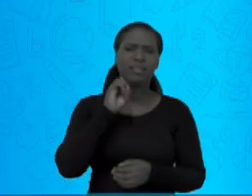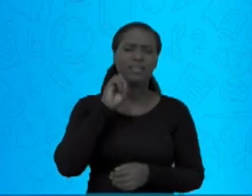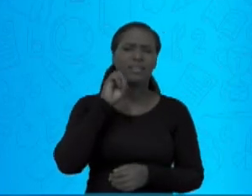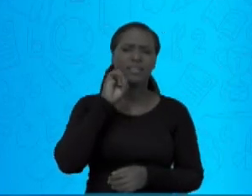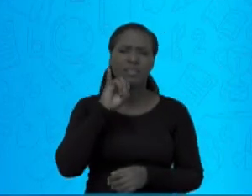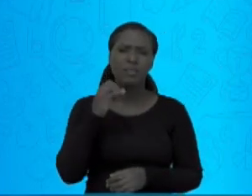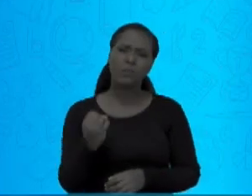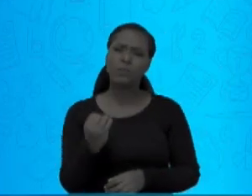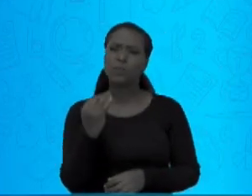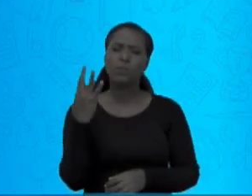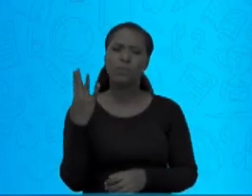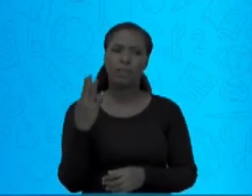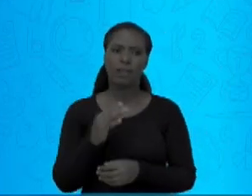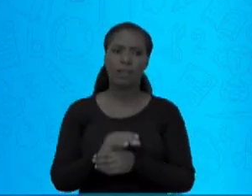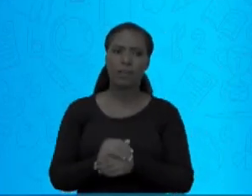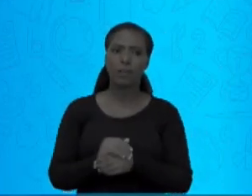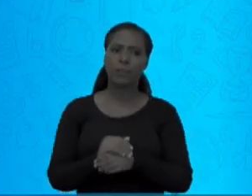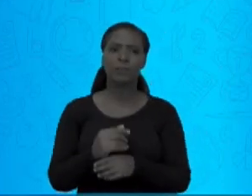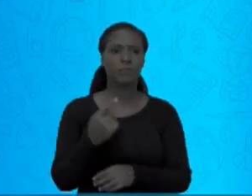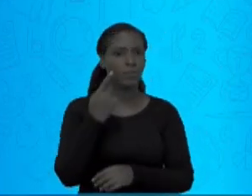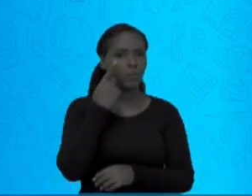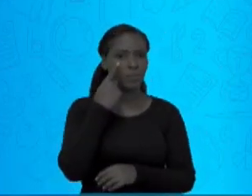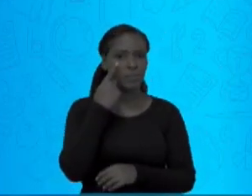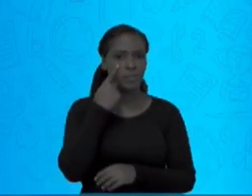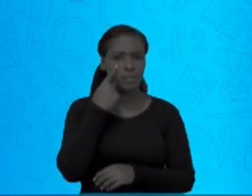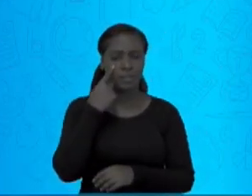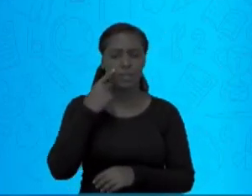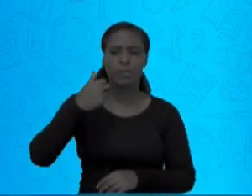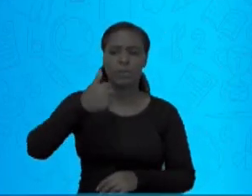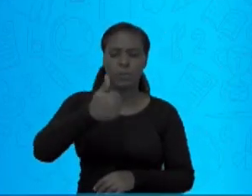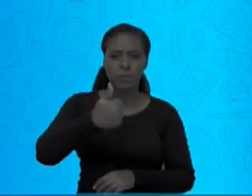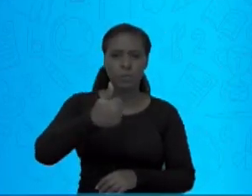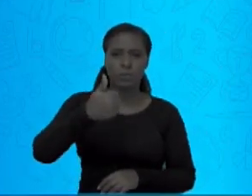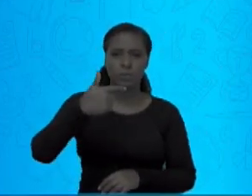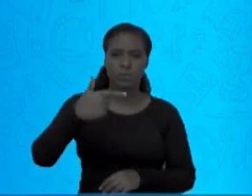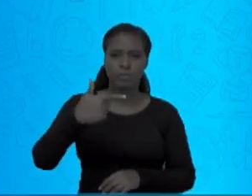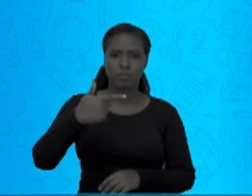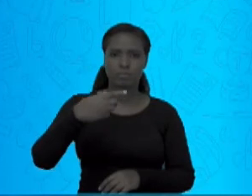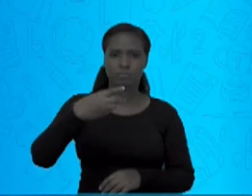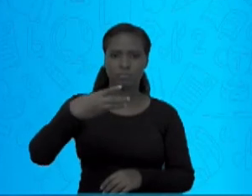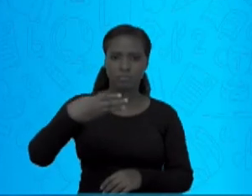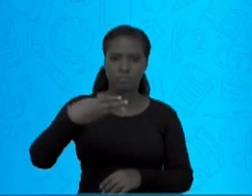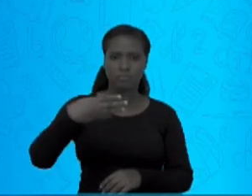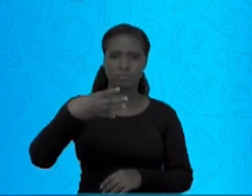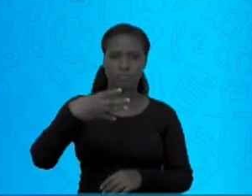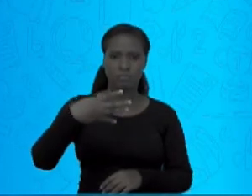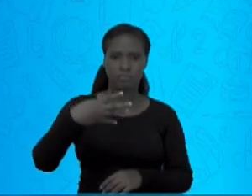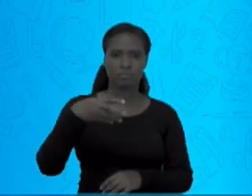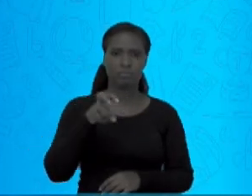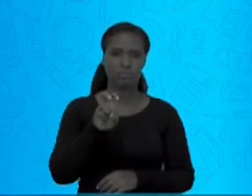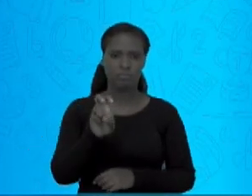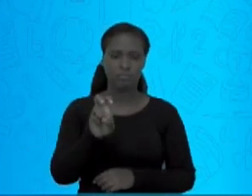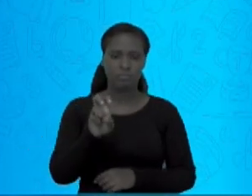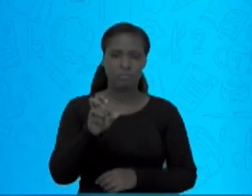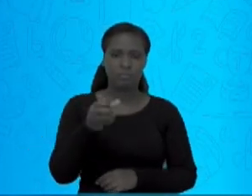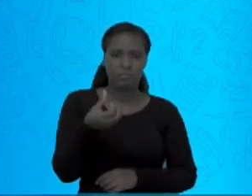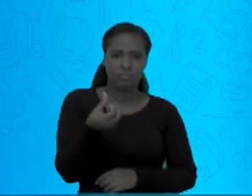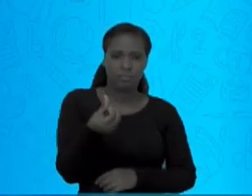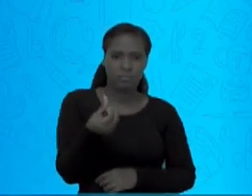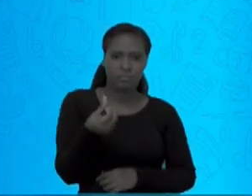aqui, eu tenho 1, 2, 3, 4,